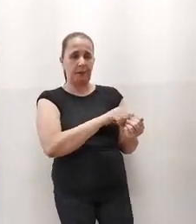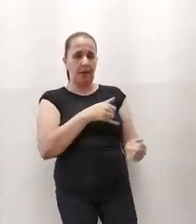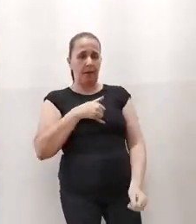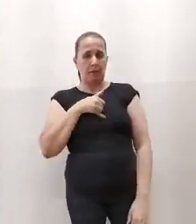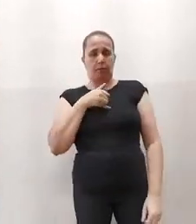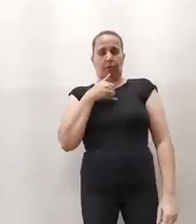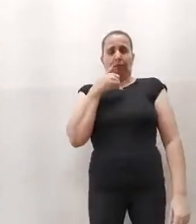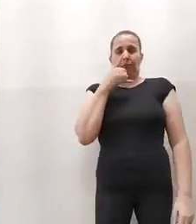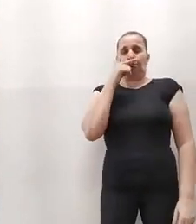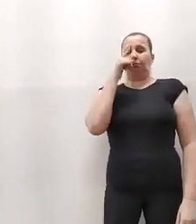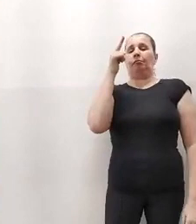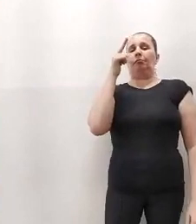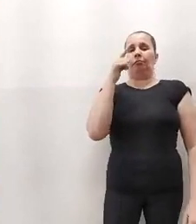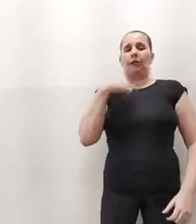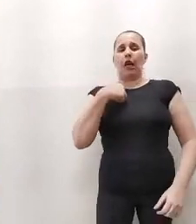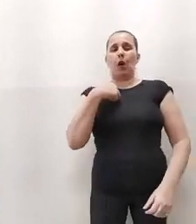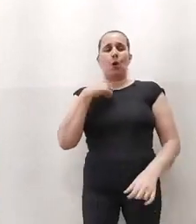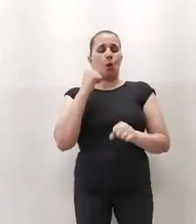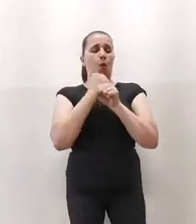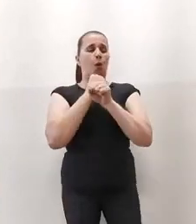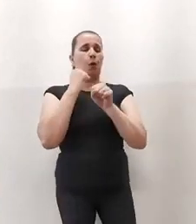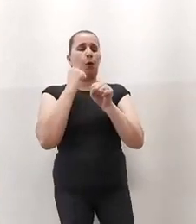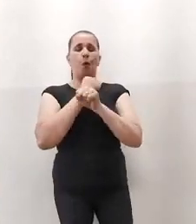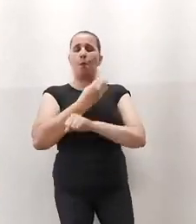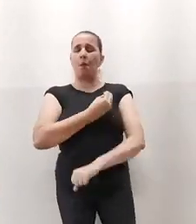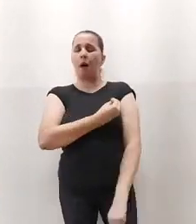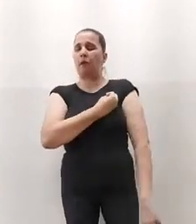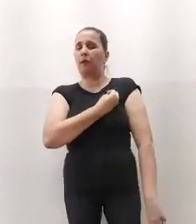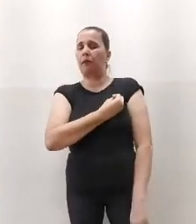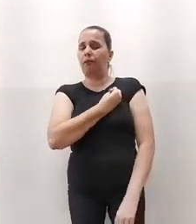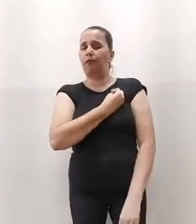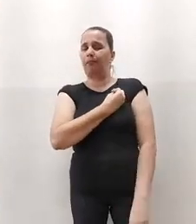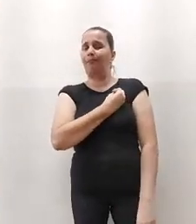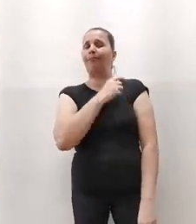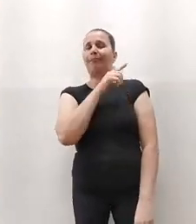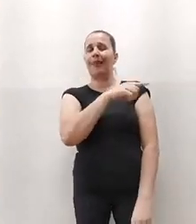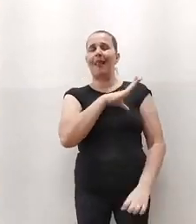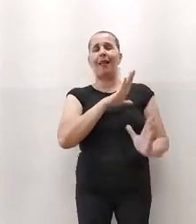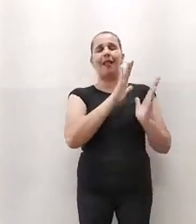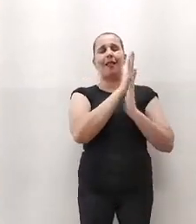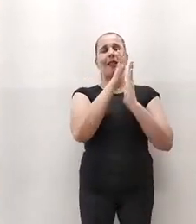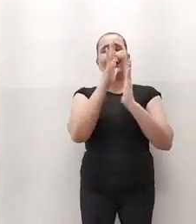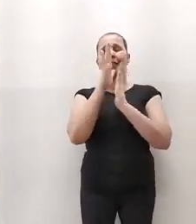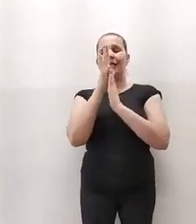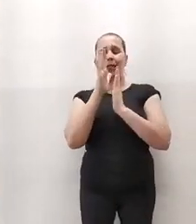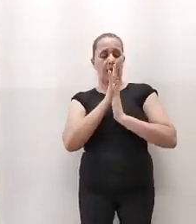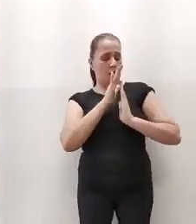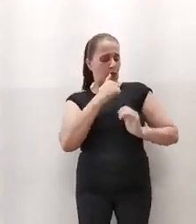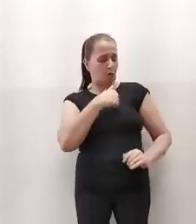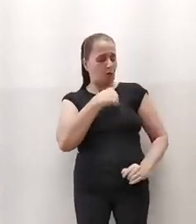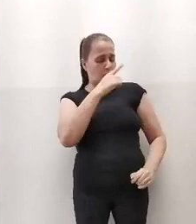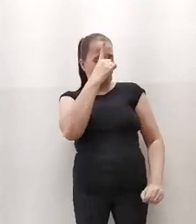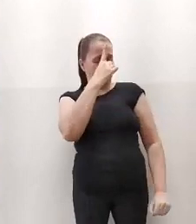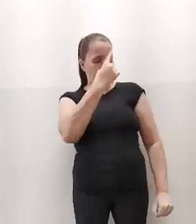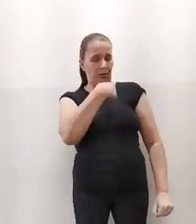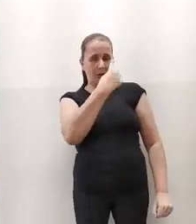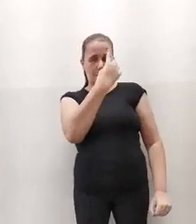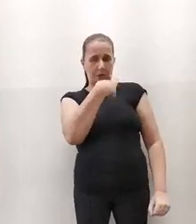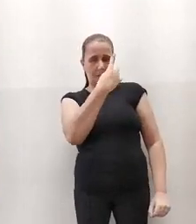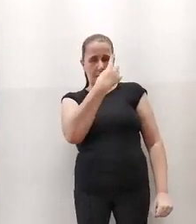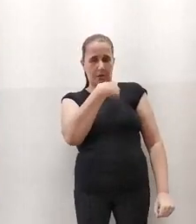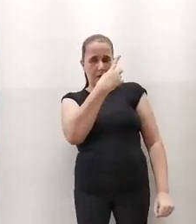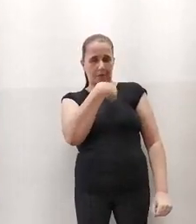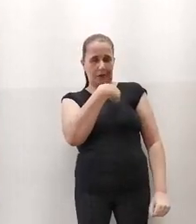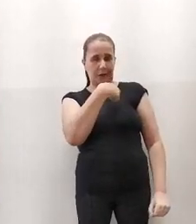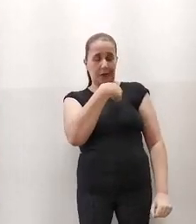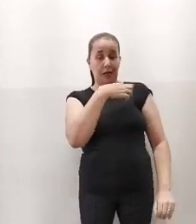ego, faz com que nós construímos uma vida onde ela louva o nosso coração, mesmo ele estando doente.